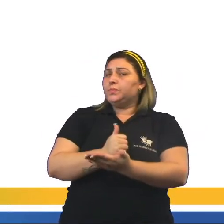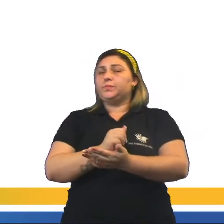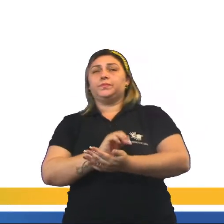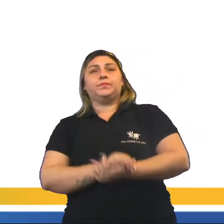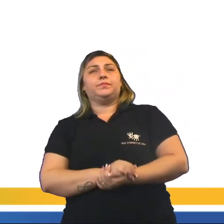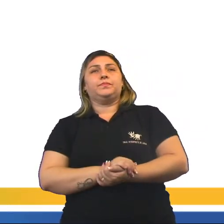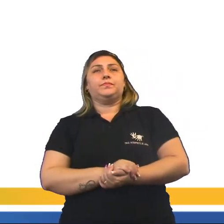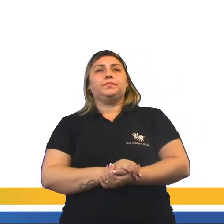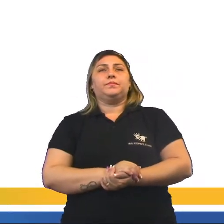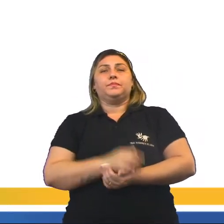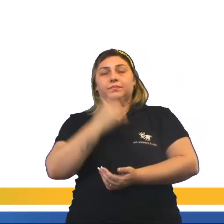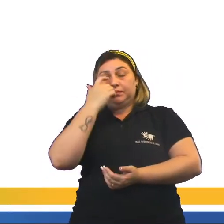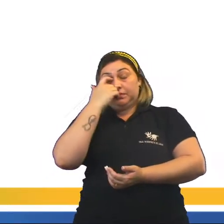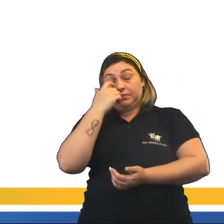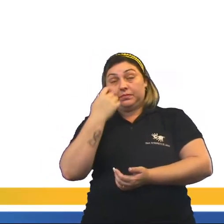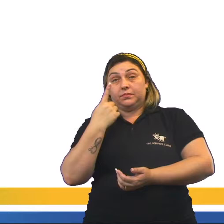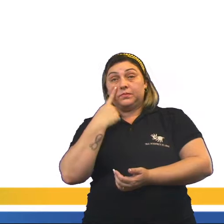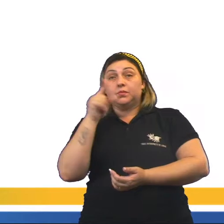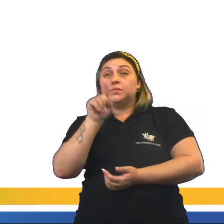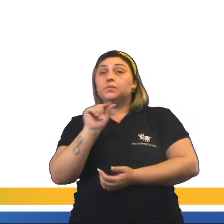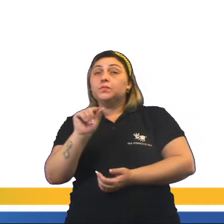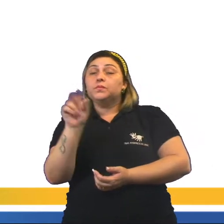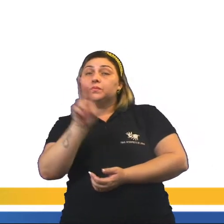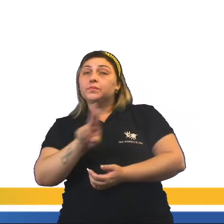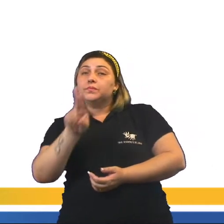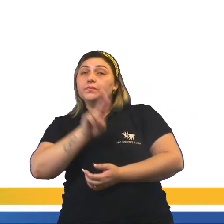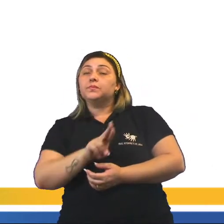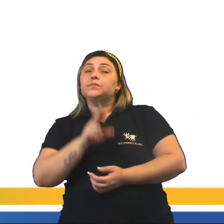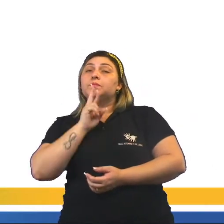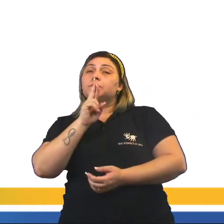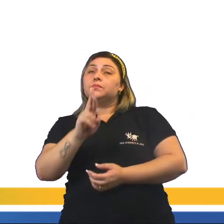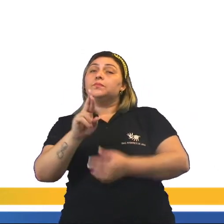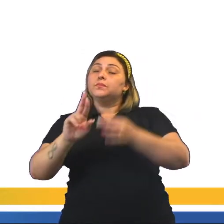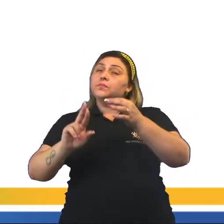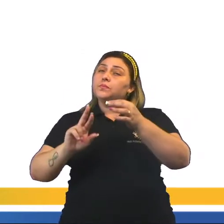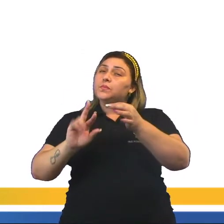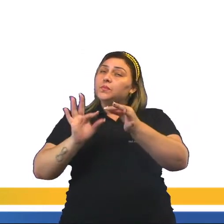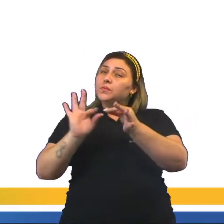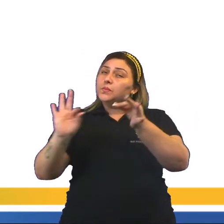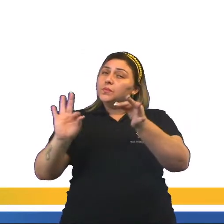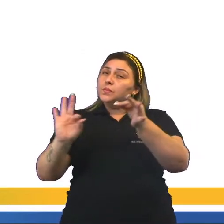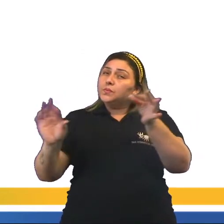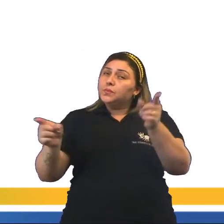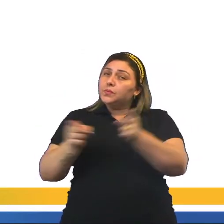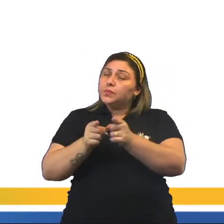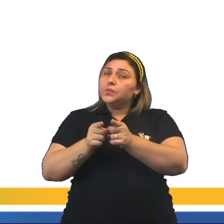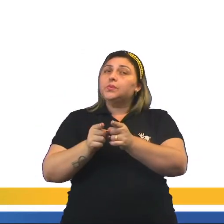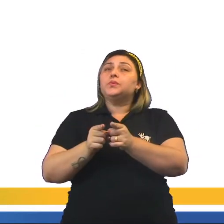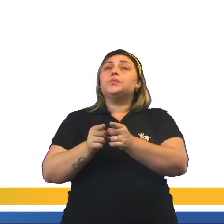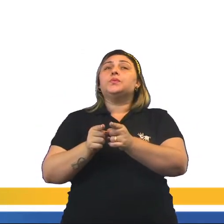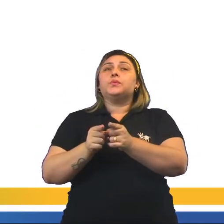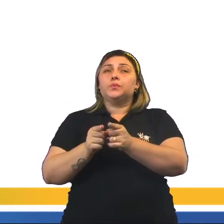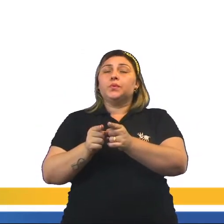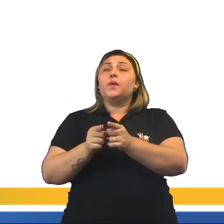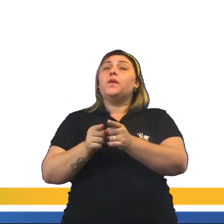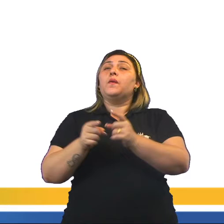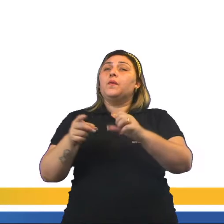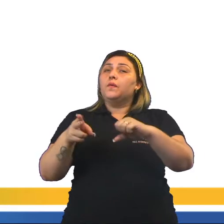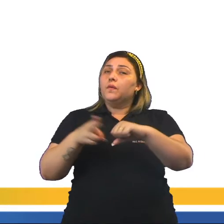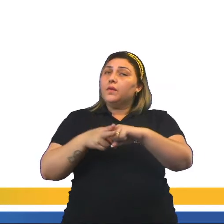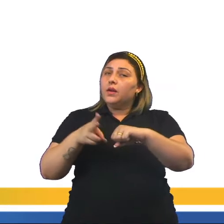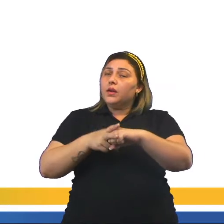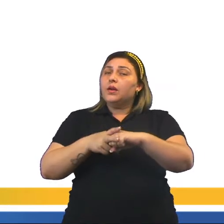não joguei. Observaram o que nós usamos aí na resposta curta? O yes ou no, o pronome e o verbo